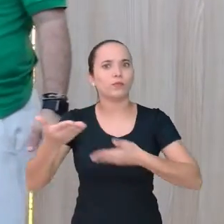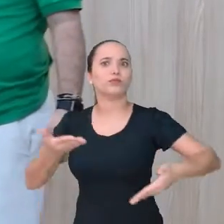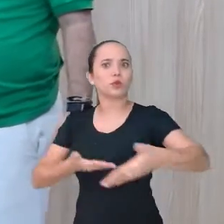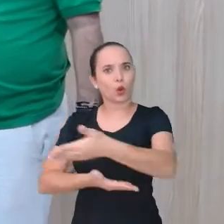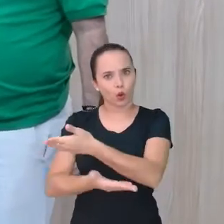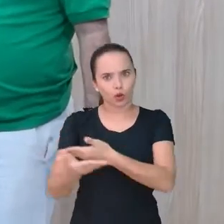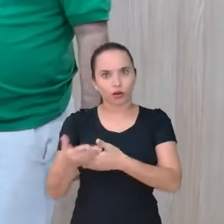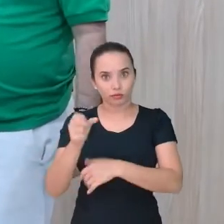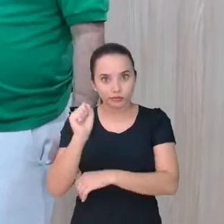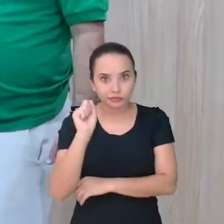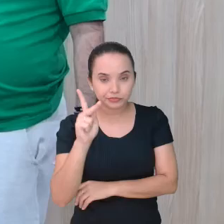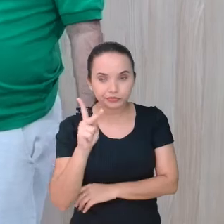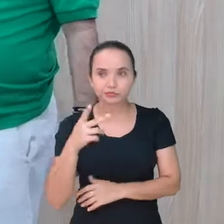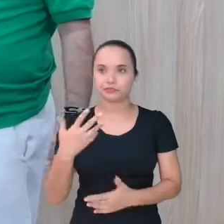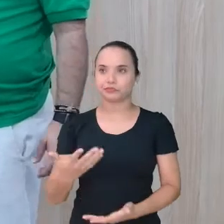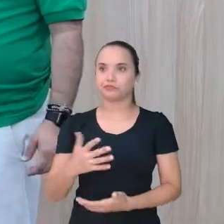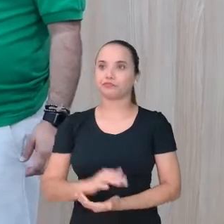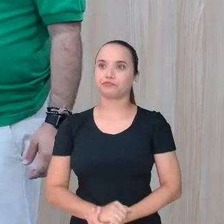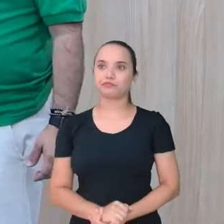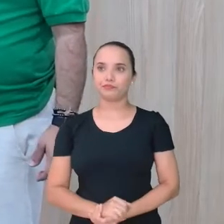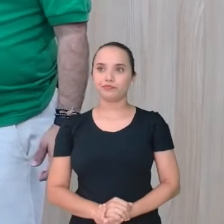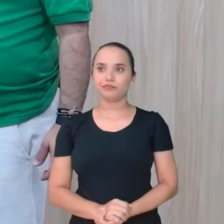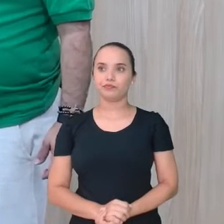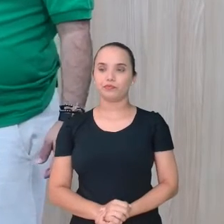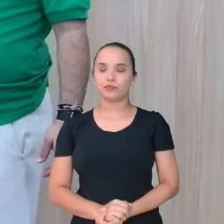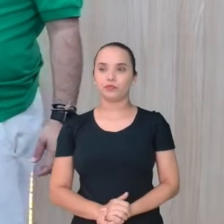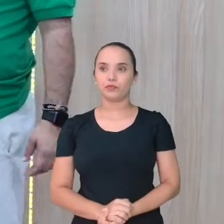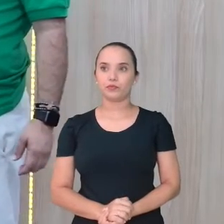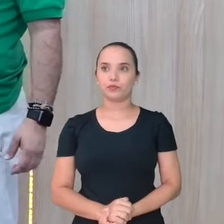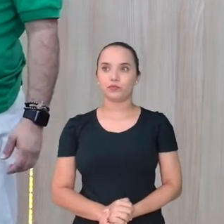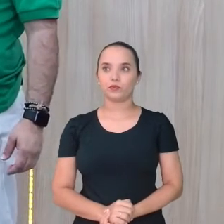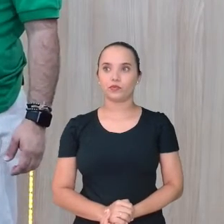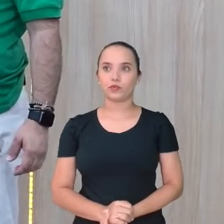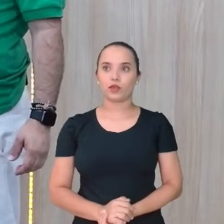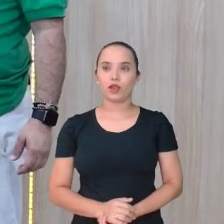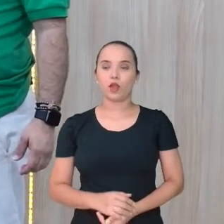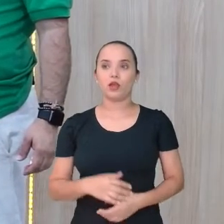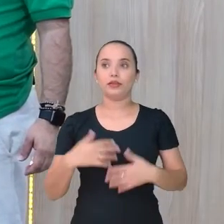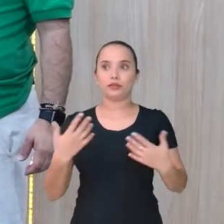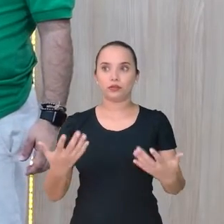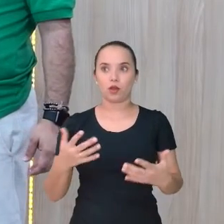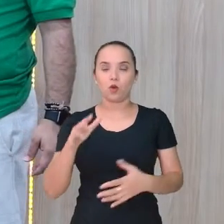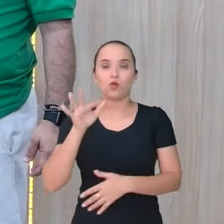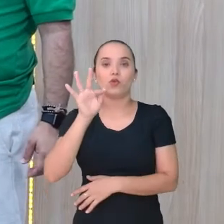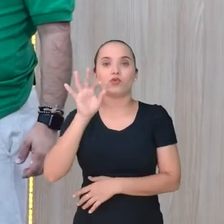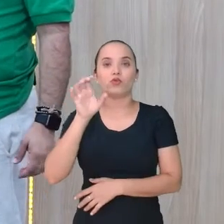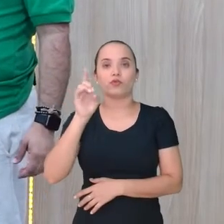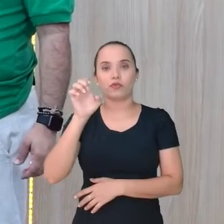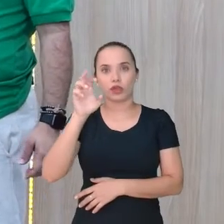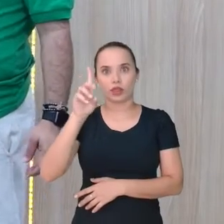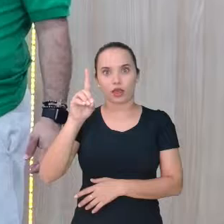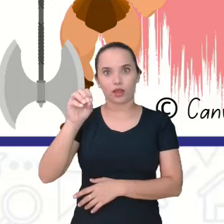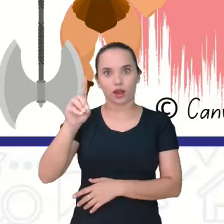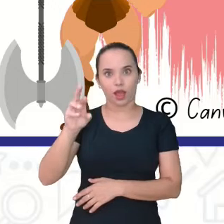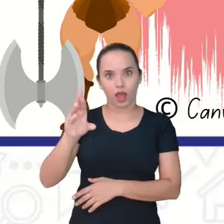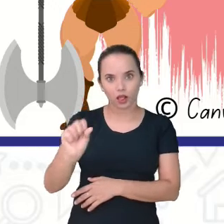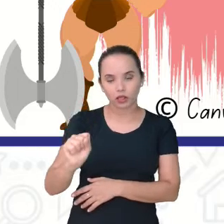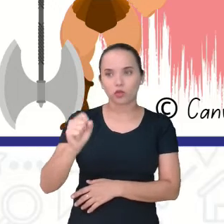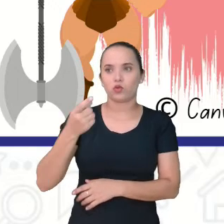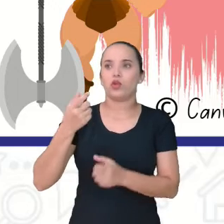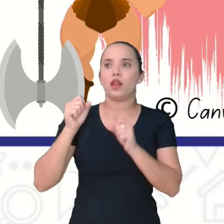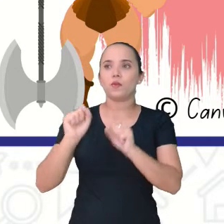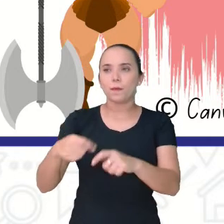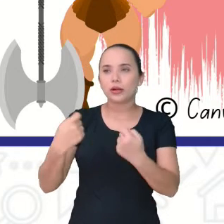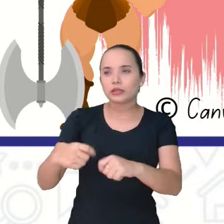um tratado, né? Então, ó, os federados, né, estavam obrigados a fornecer um contingente de